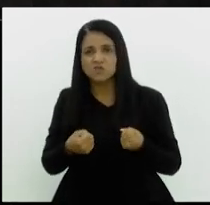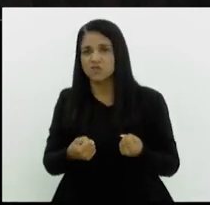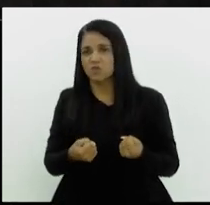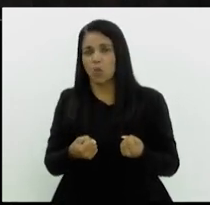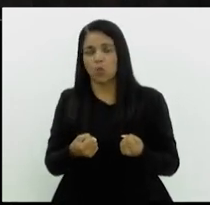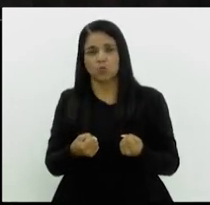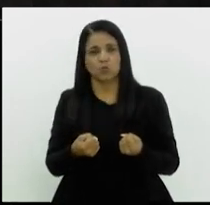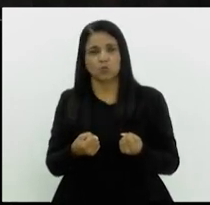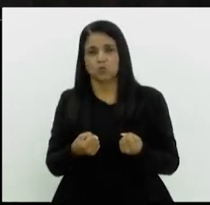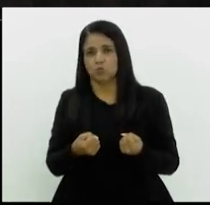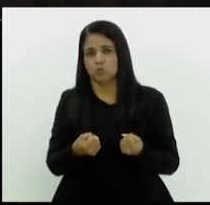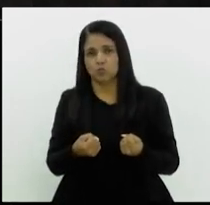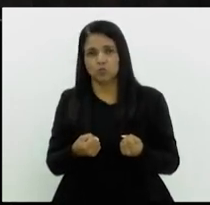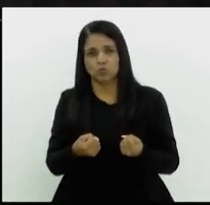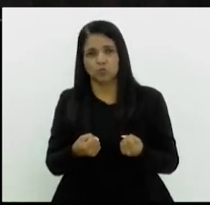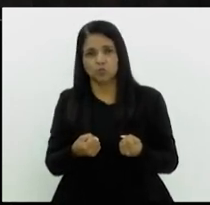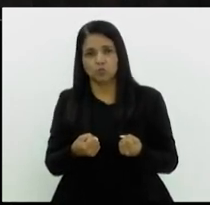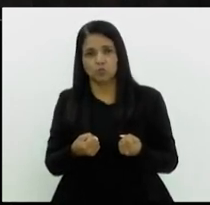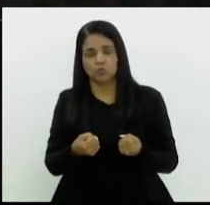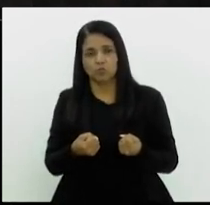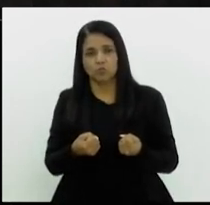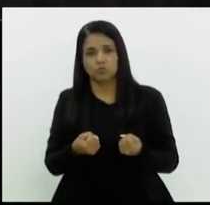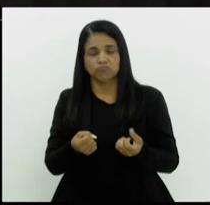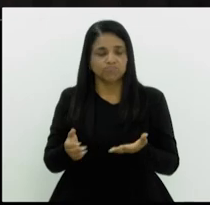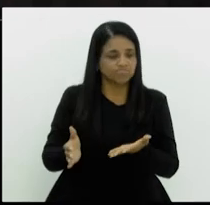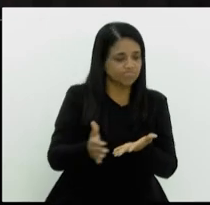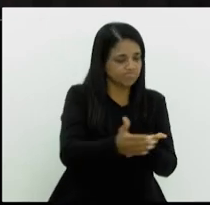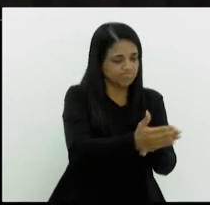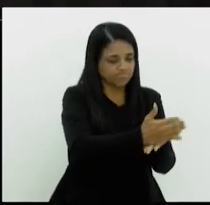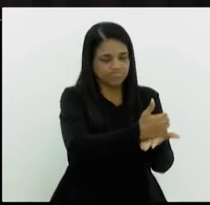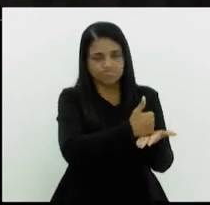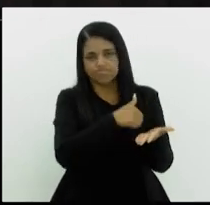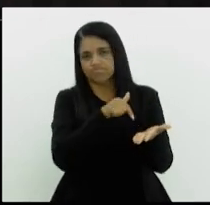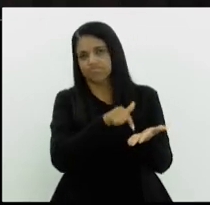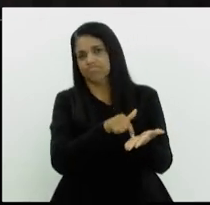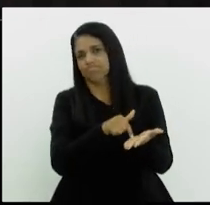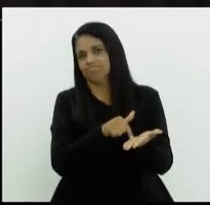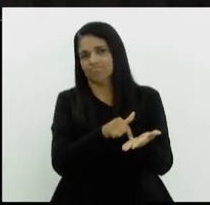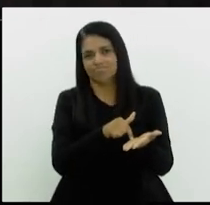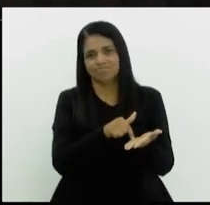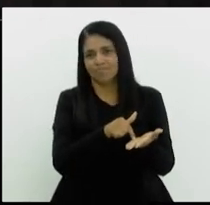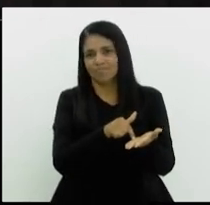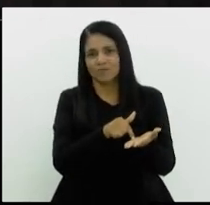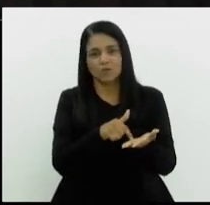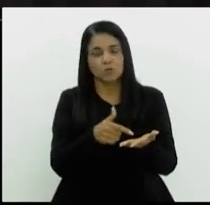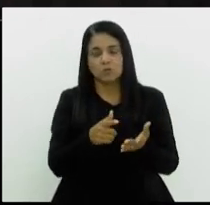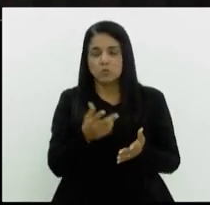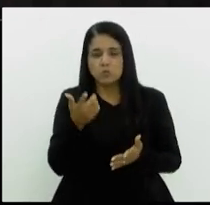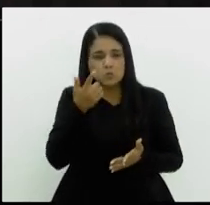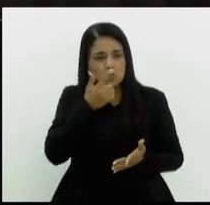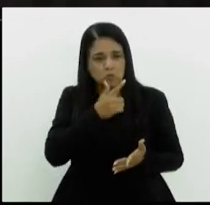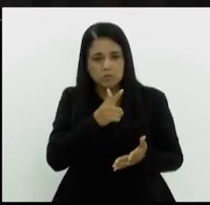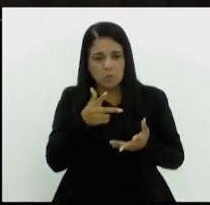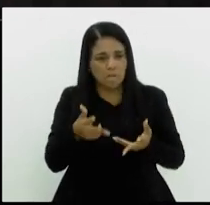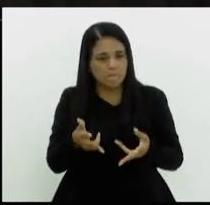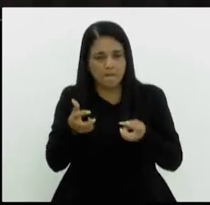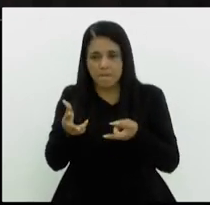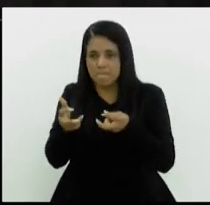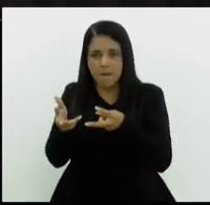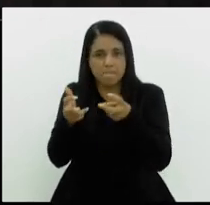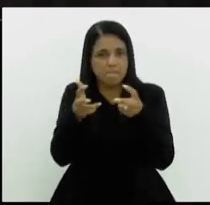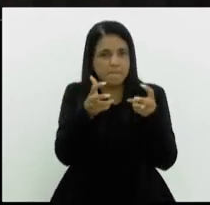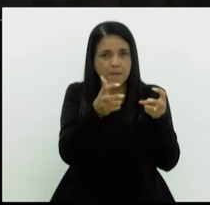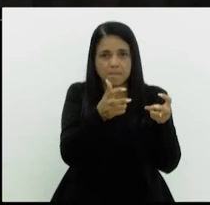concentrado de aumento de arrecadação. Não consigo verificar